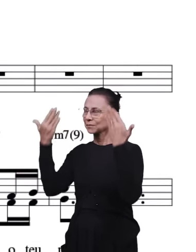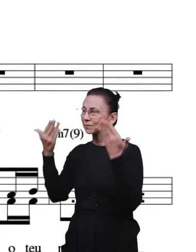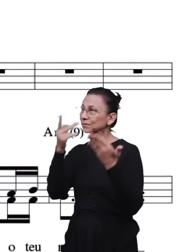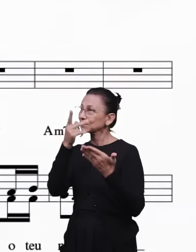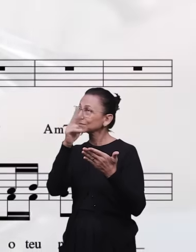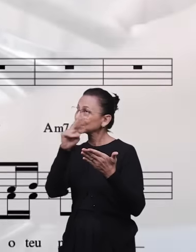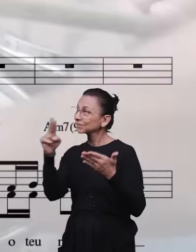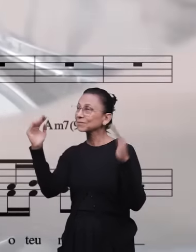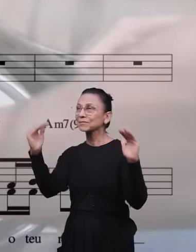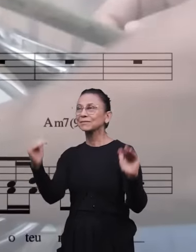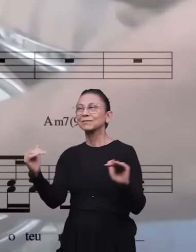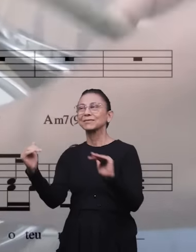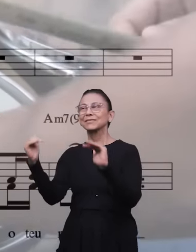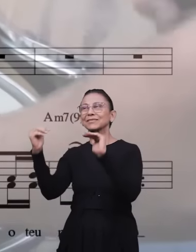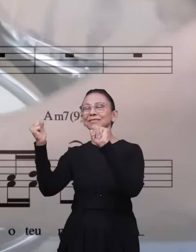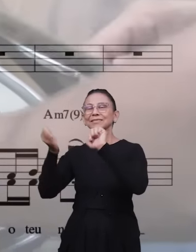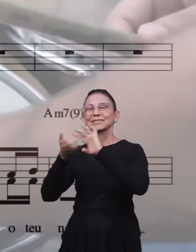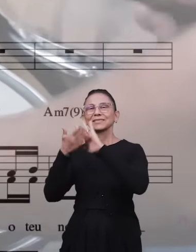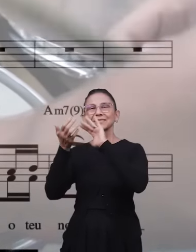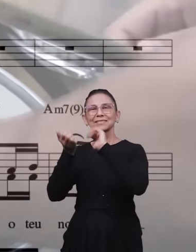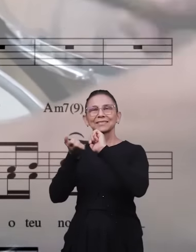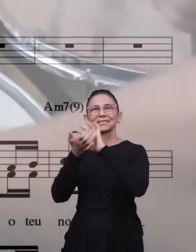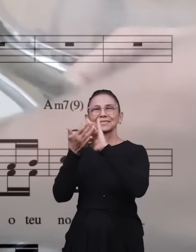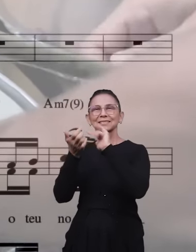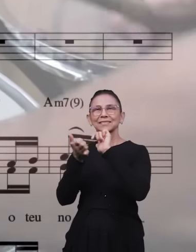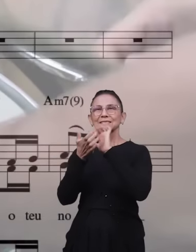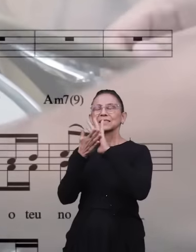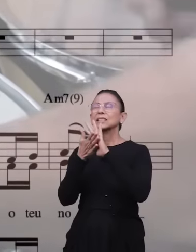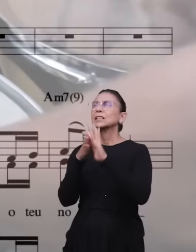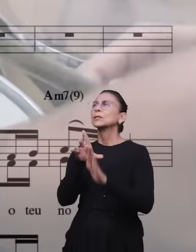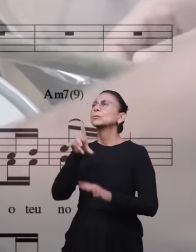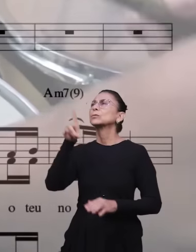Deus, para louvar o teu nome,